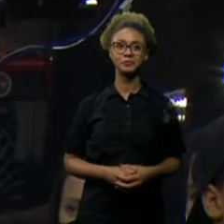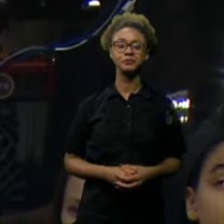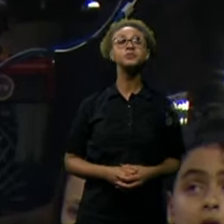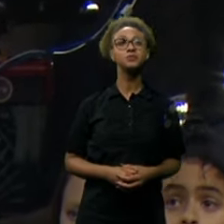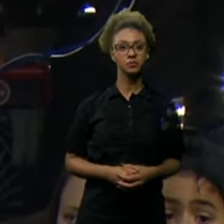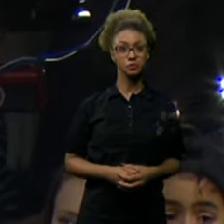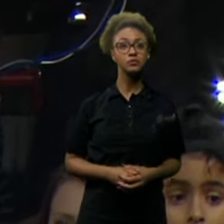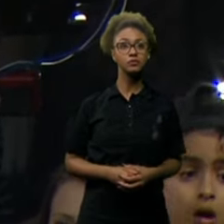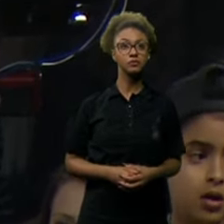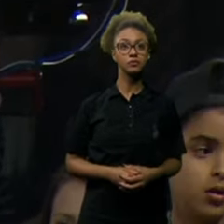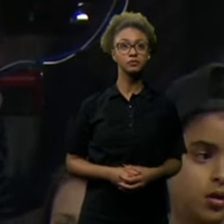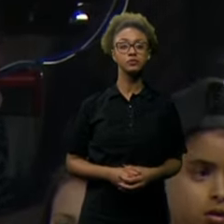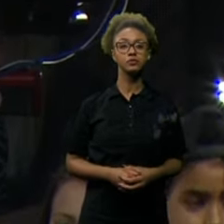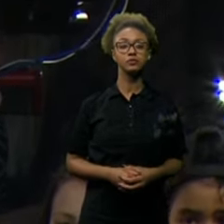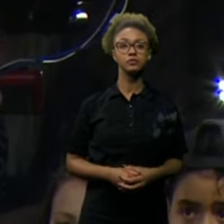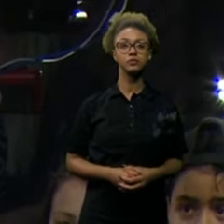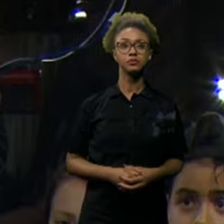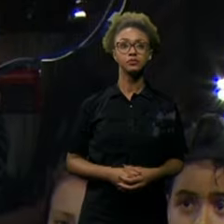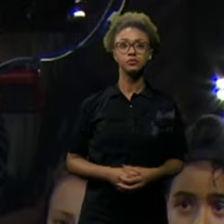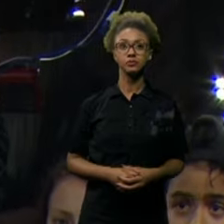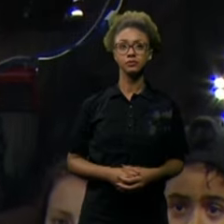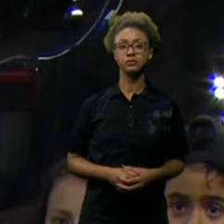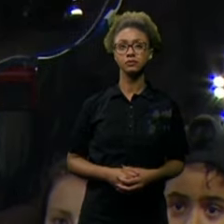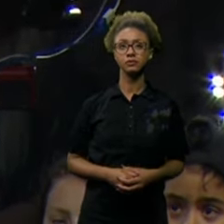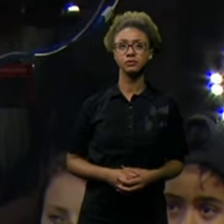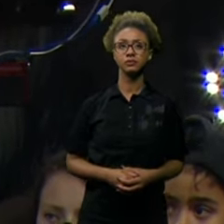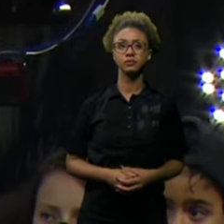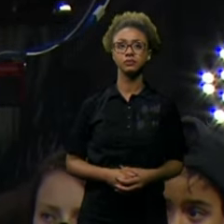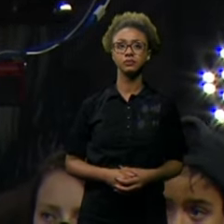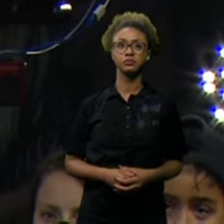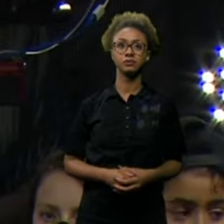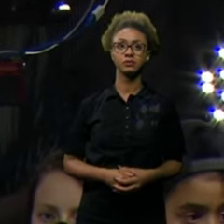e Deus vai antecipar a